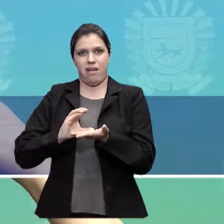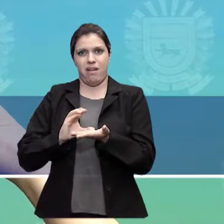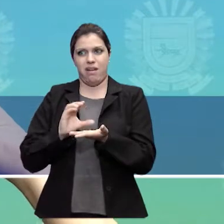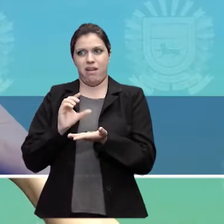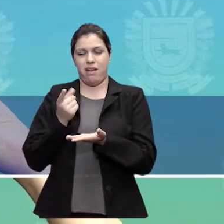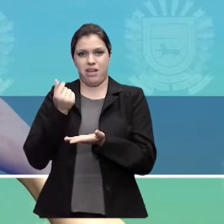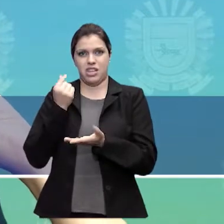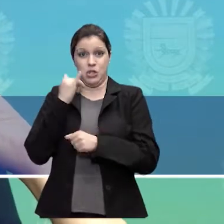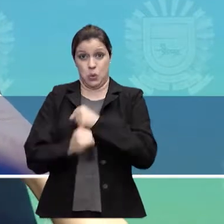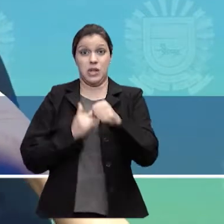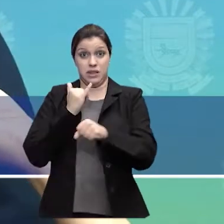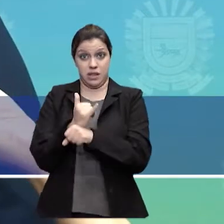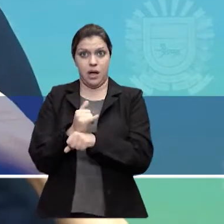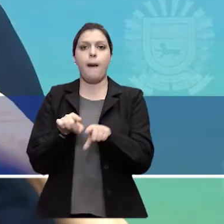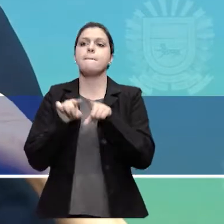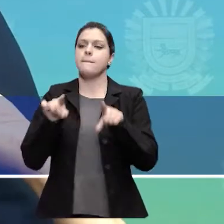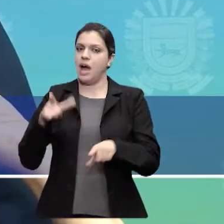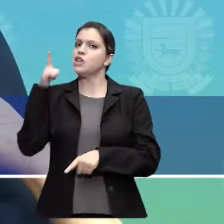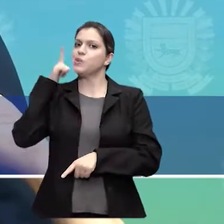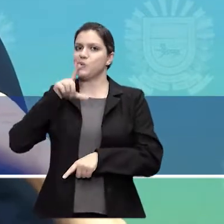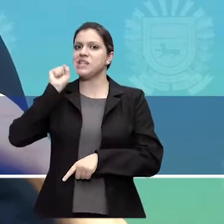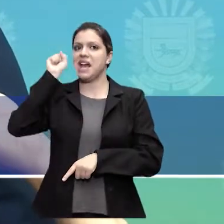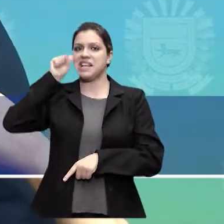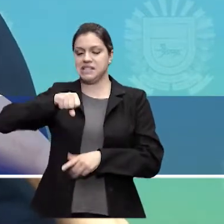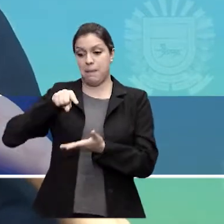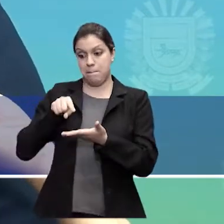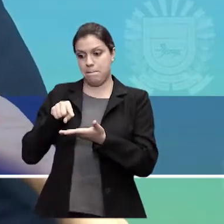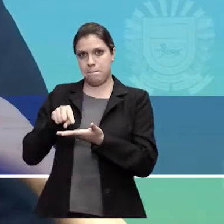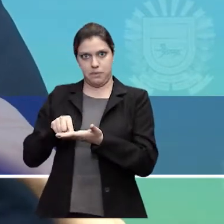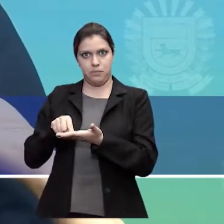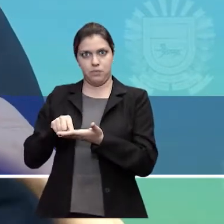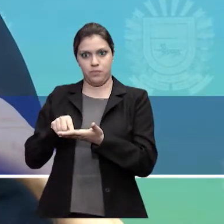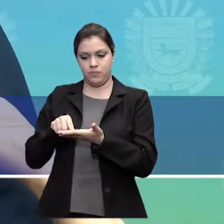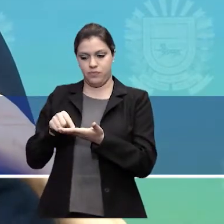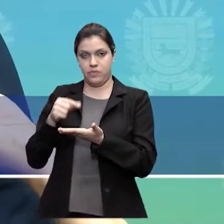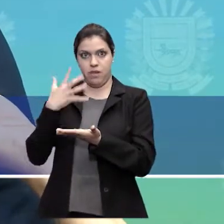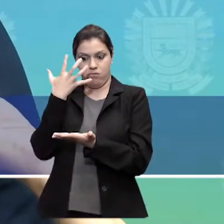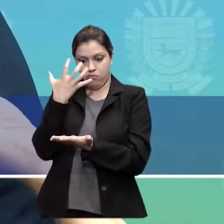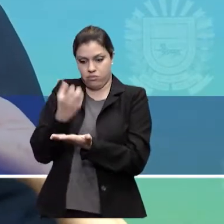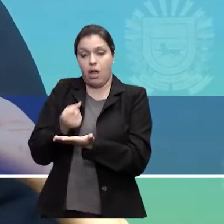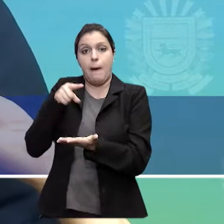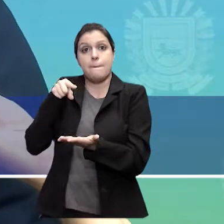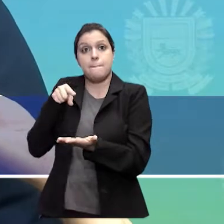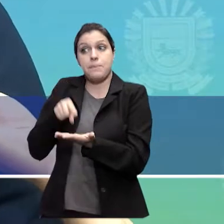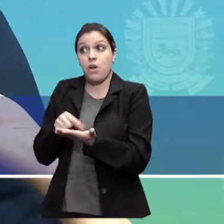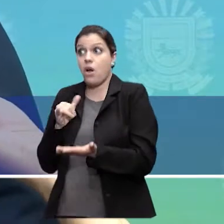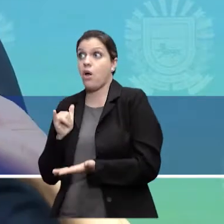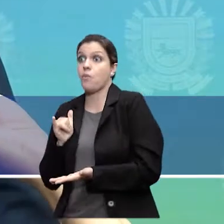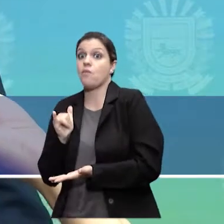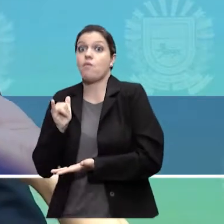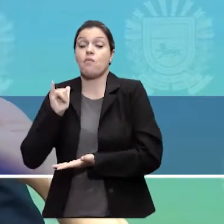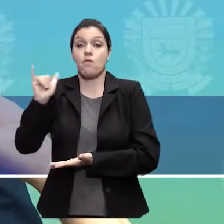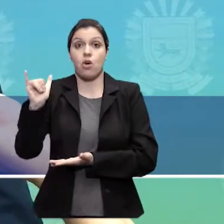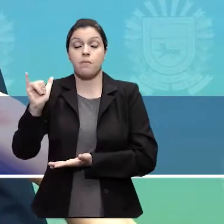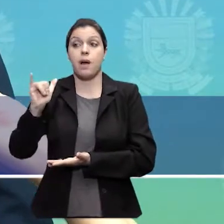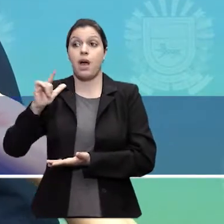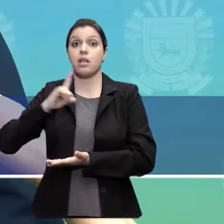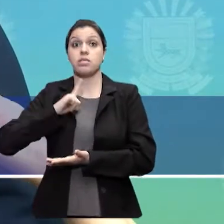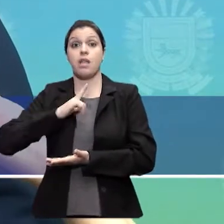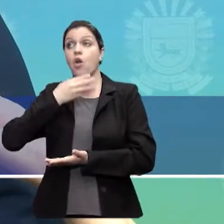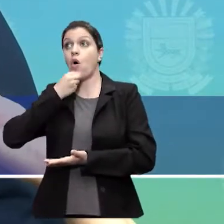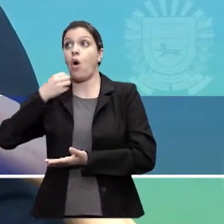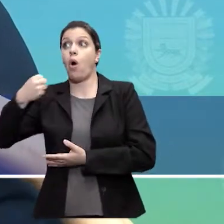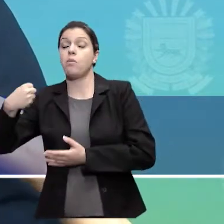não tenha créditos de internet, ela consegue, através da operadora, acionar um botão do pânico, informar as